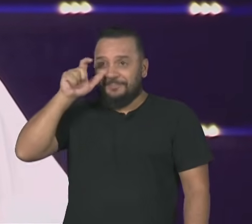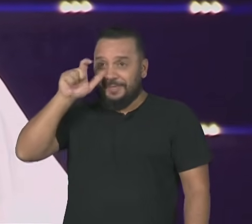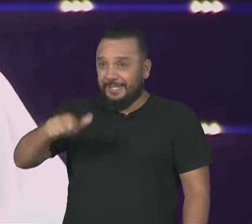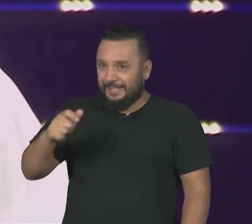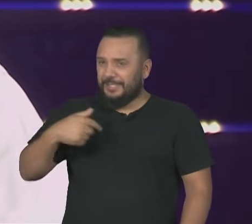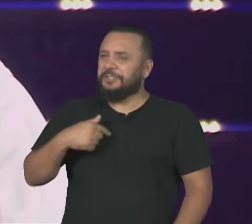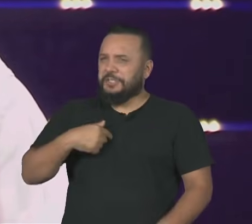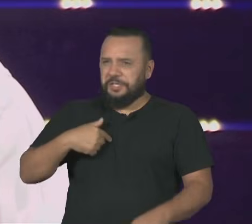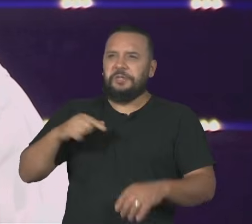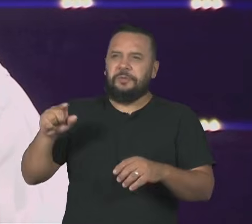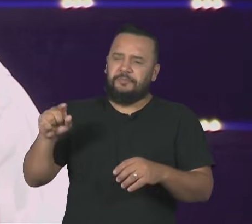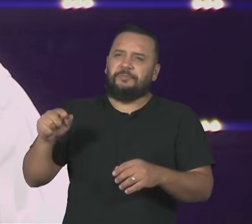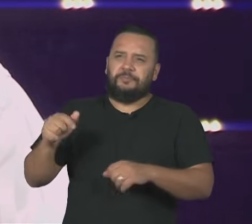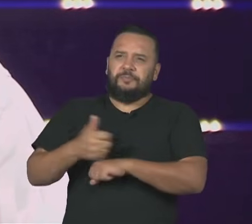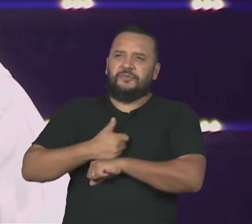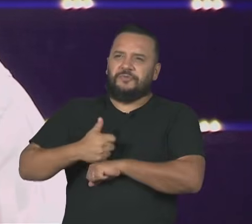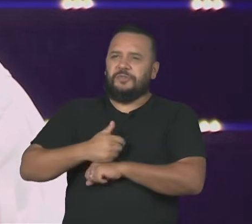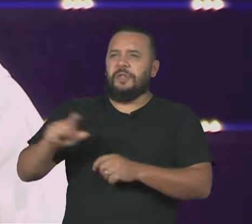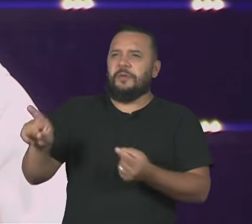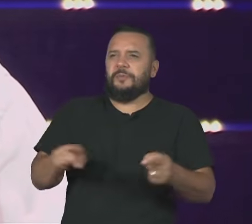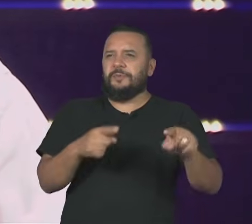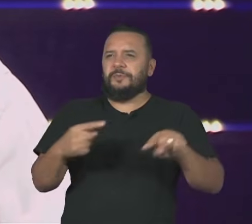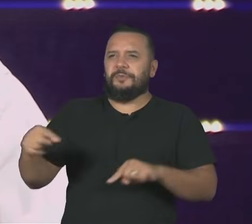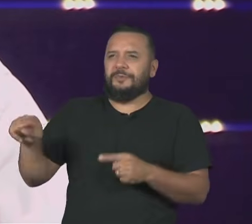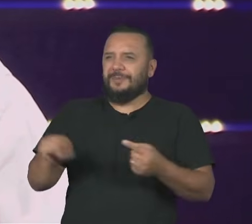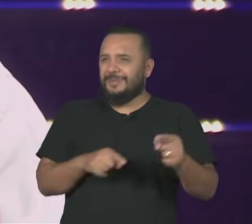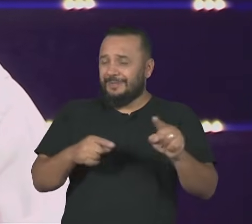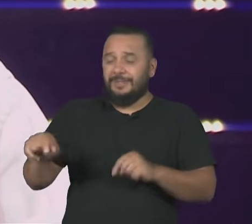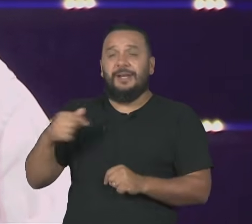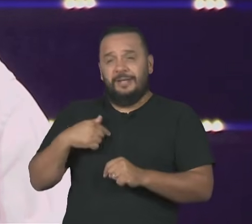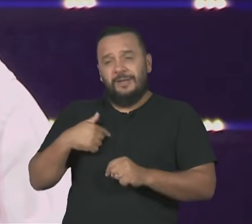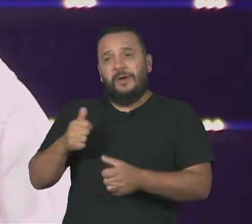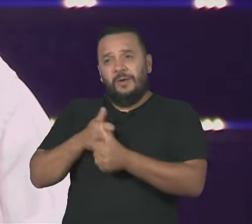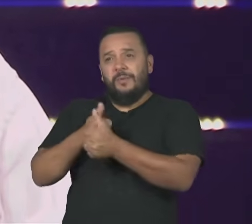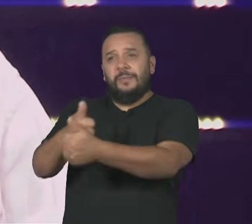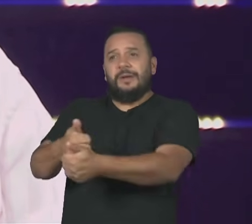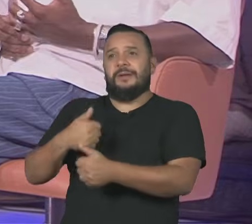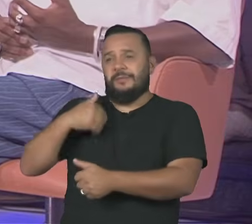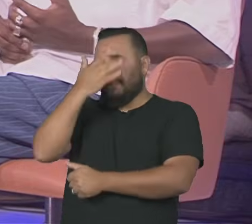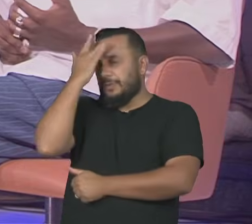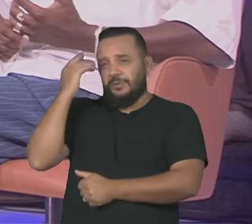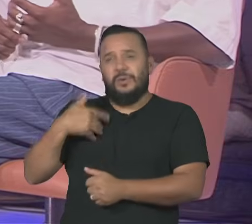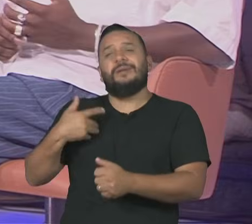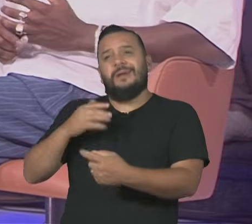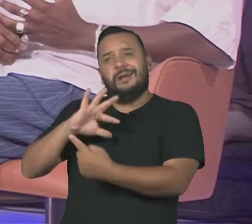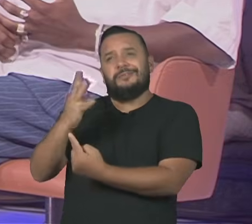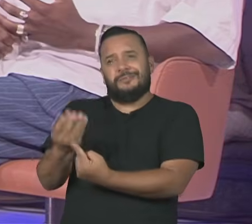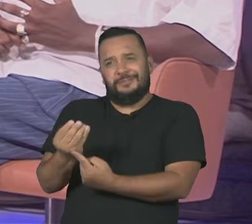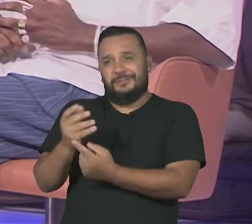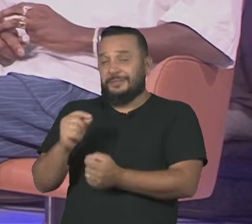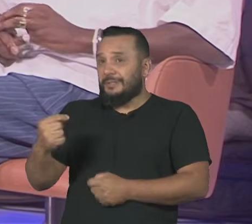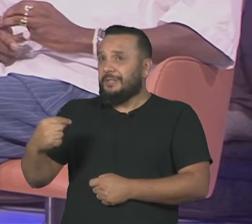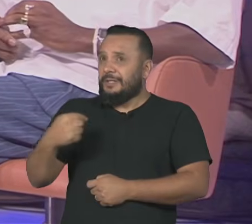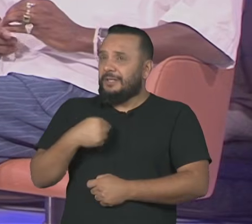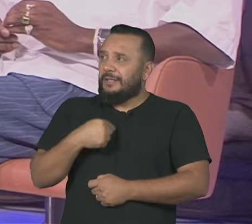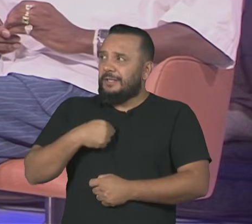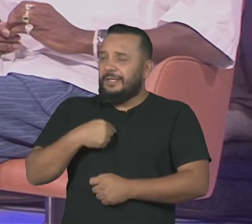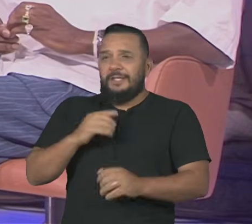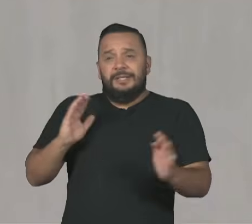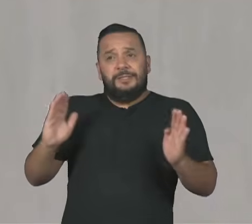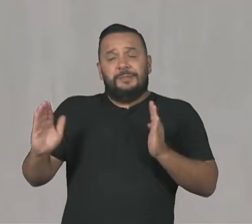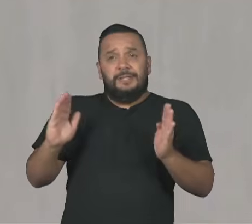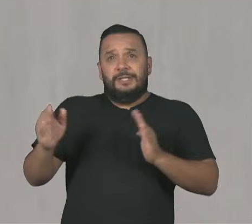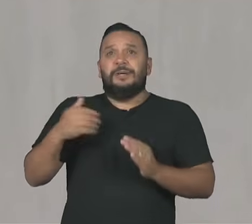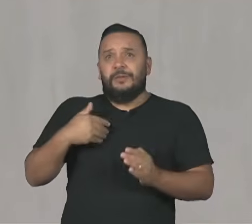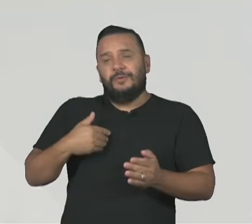fui músico acompanhante de muitas pessoas, muitos artistas. E nessa fase,